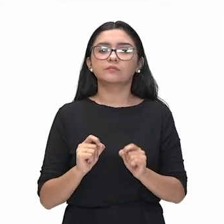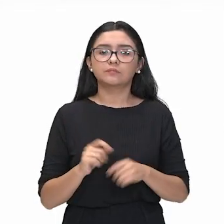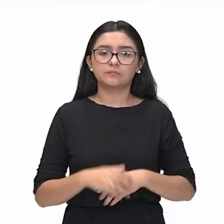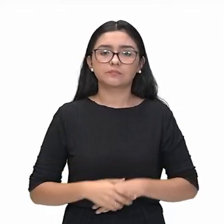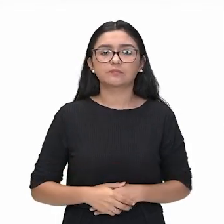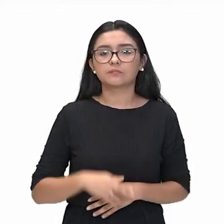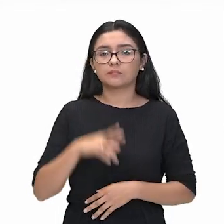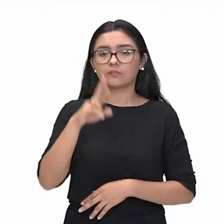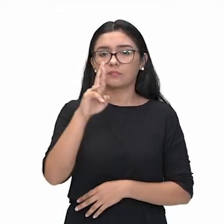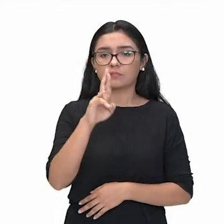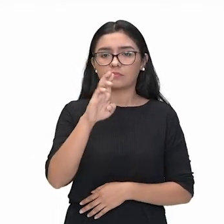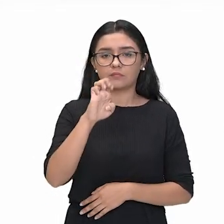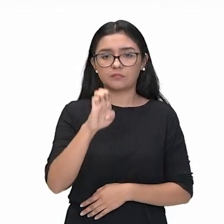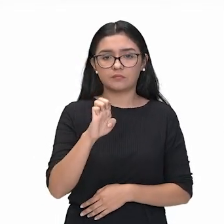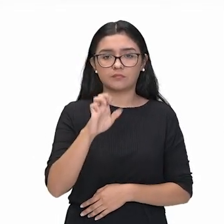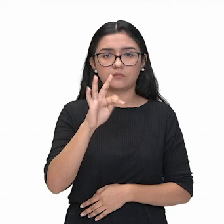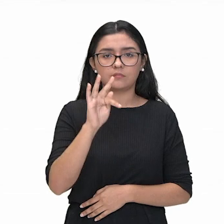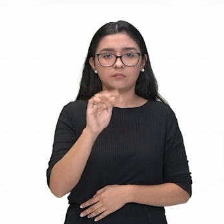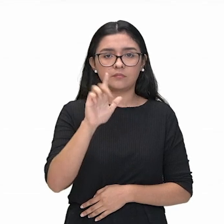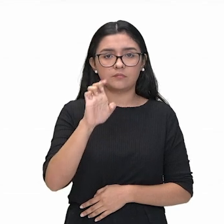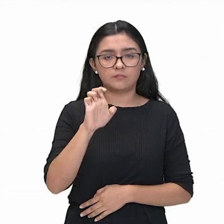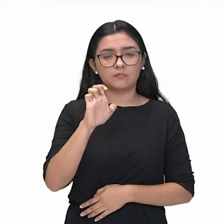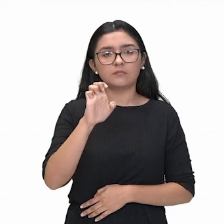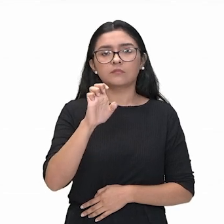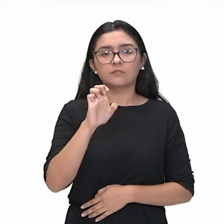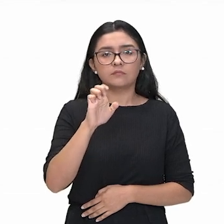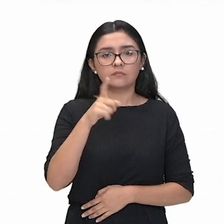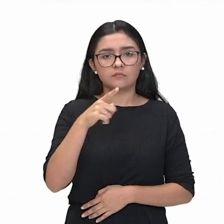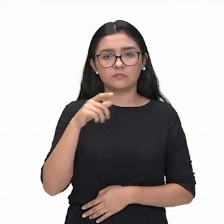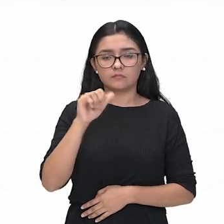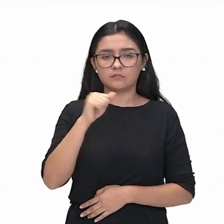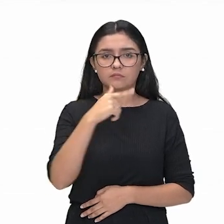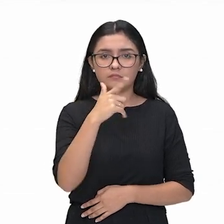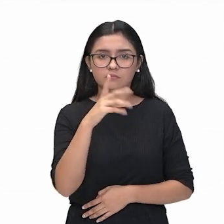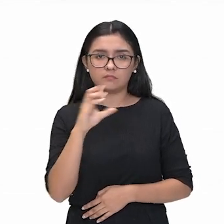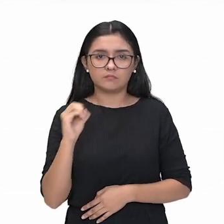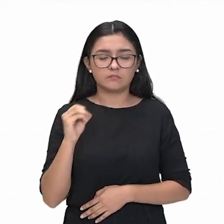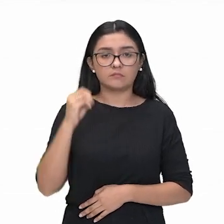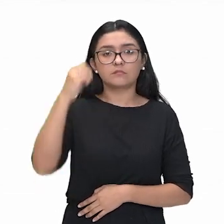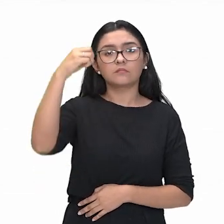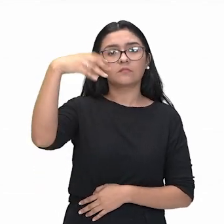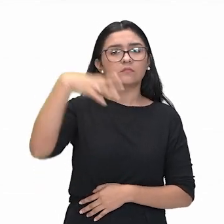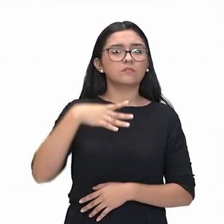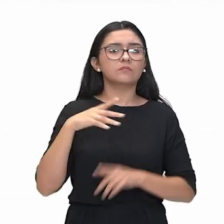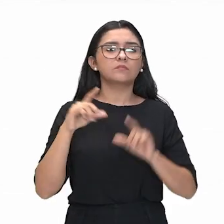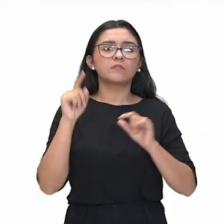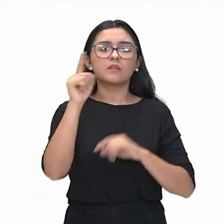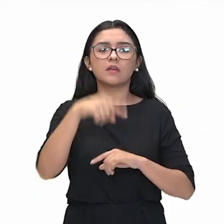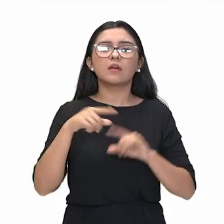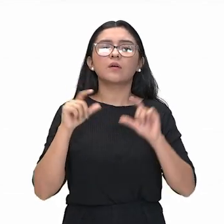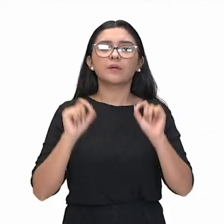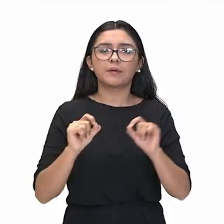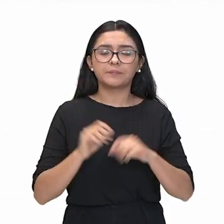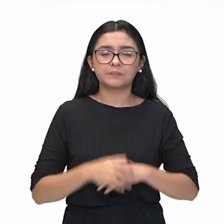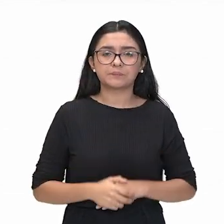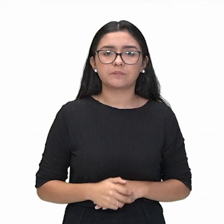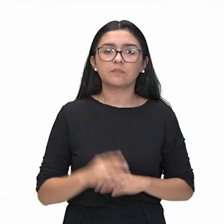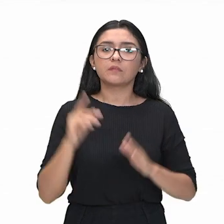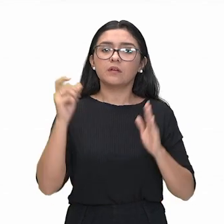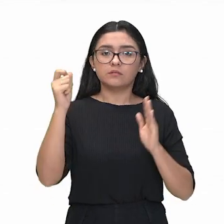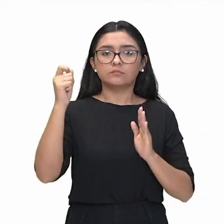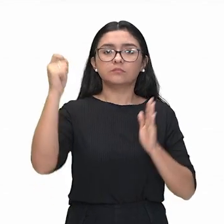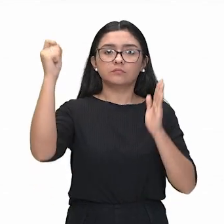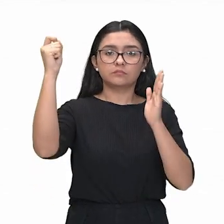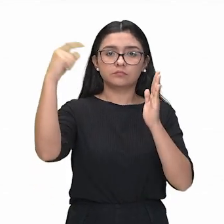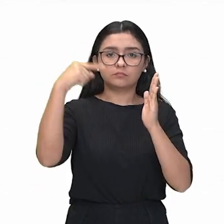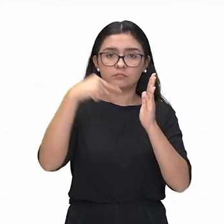da luz. Pessoal, a reflexão da luz é um fenômeno que consiste no atingimento da luz